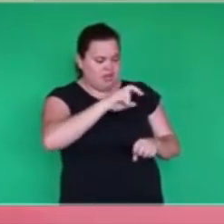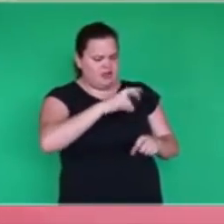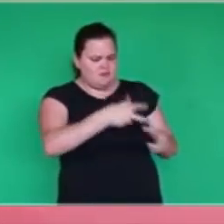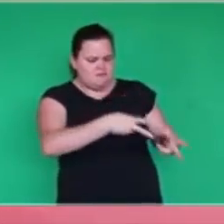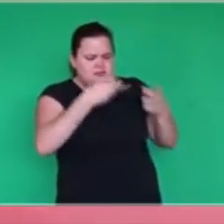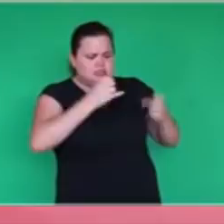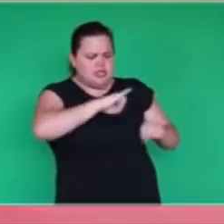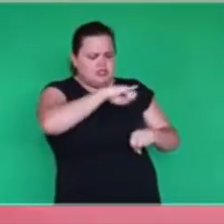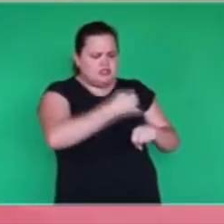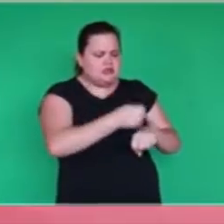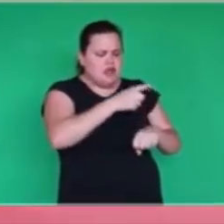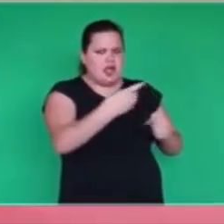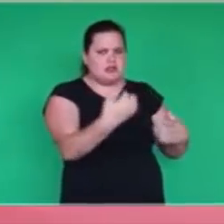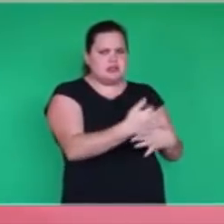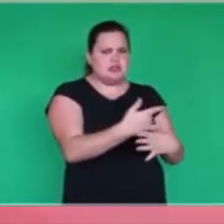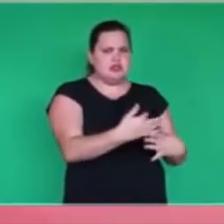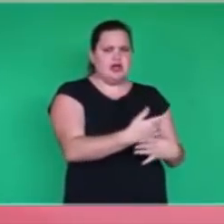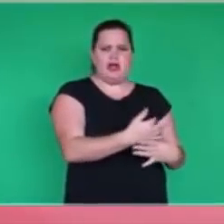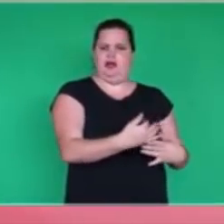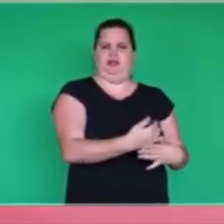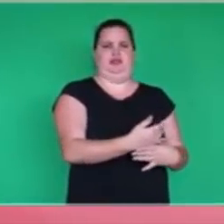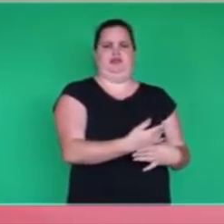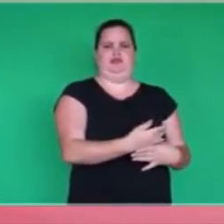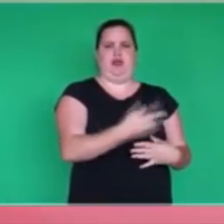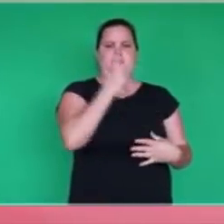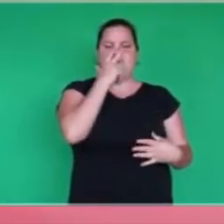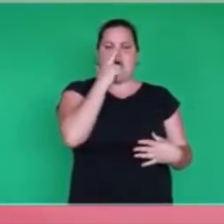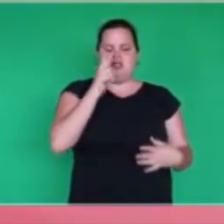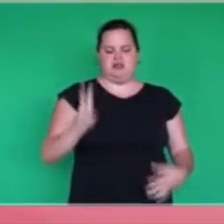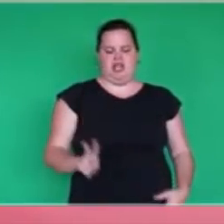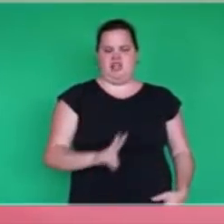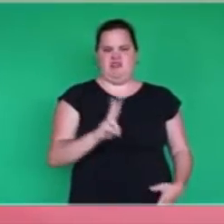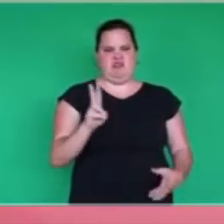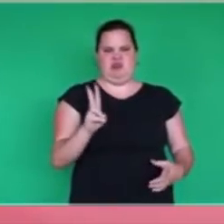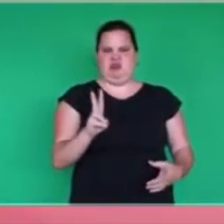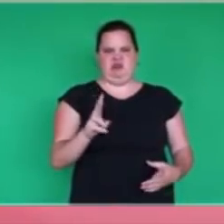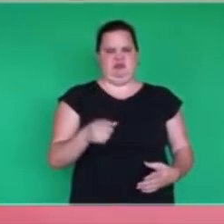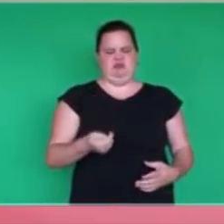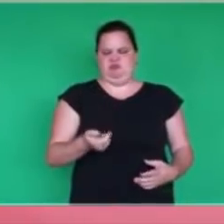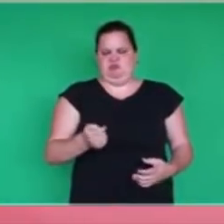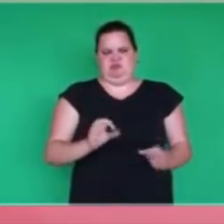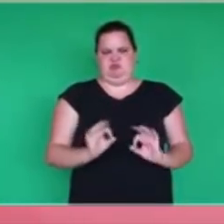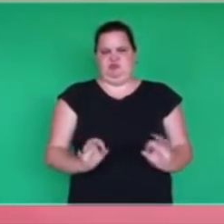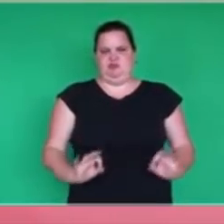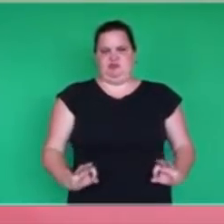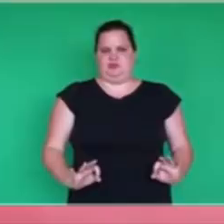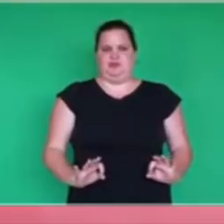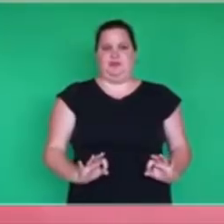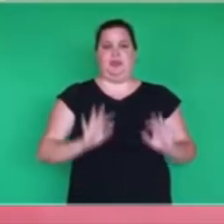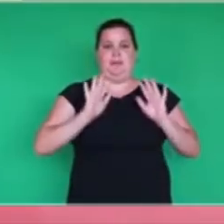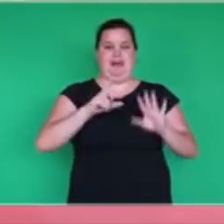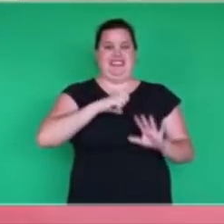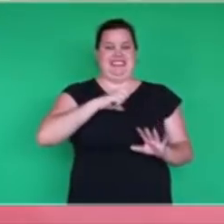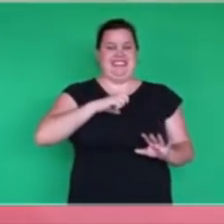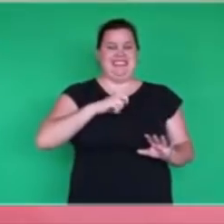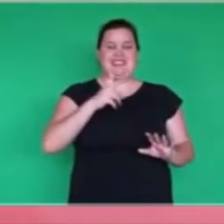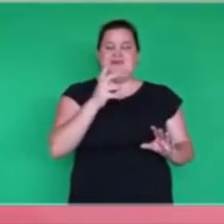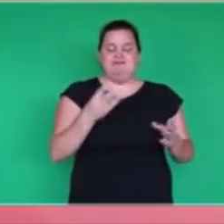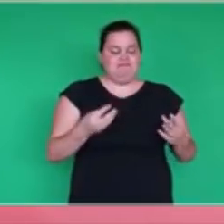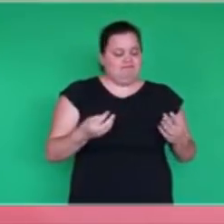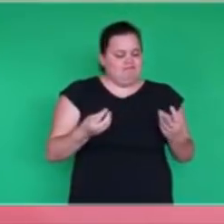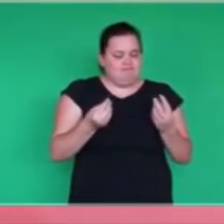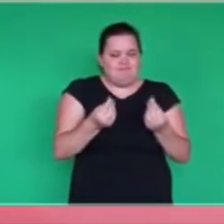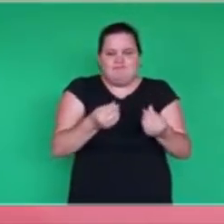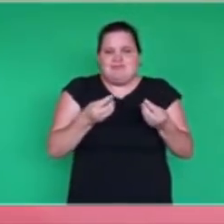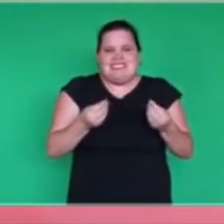cidade de pouco valor físico, mas de grande valor